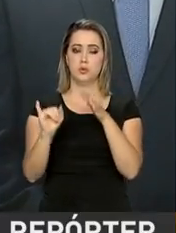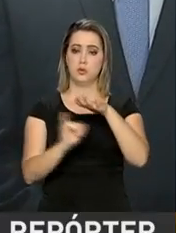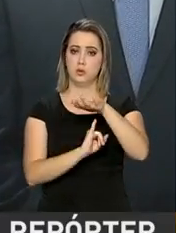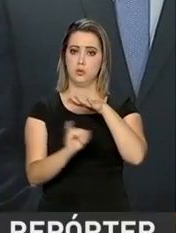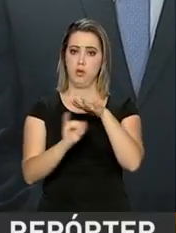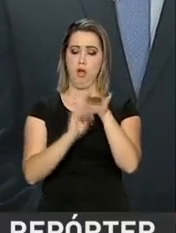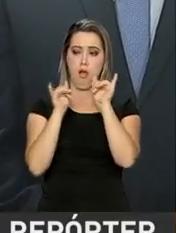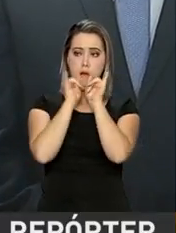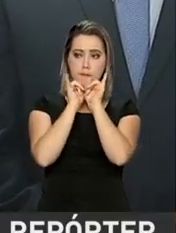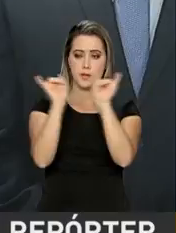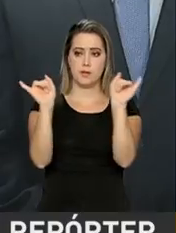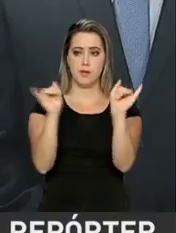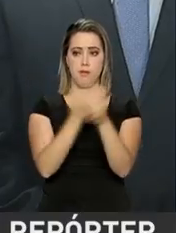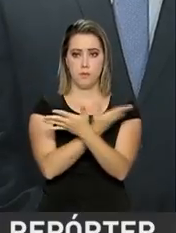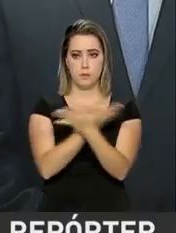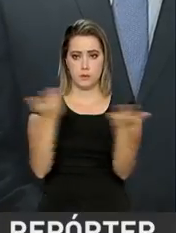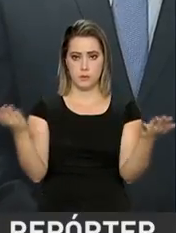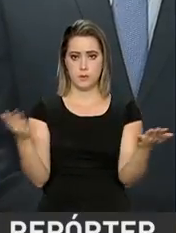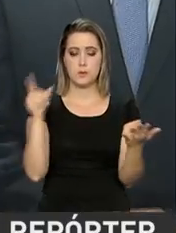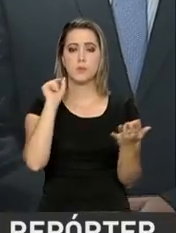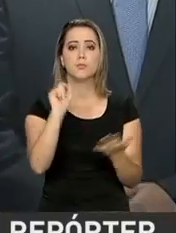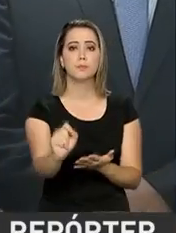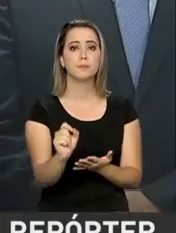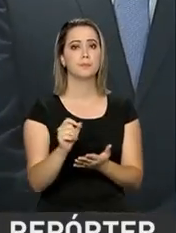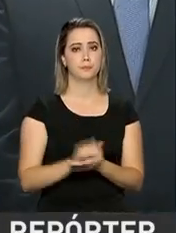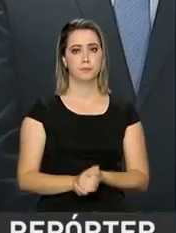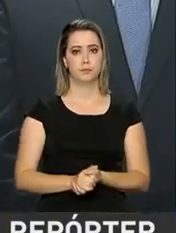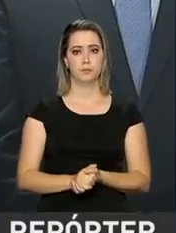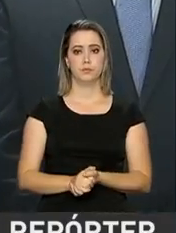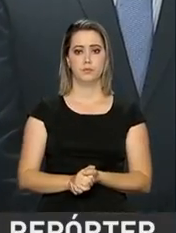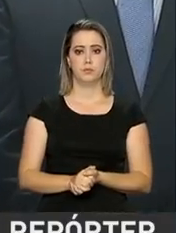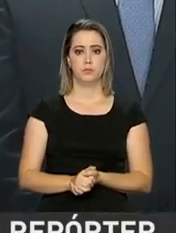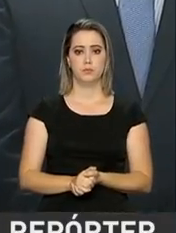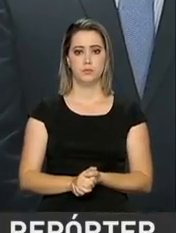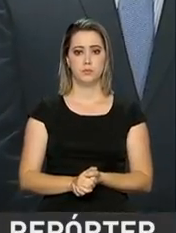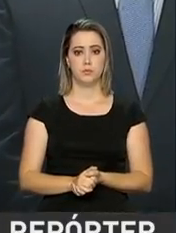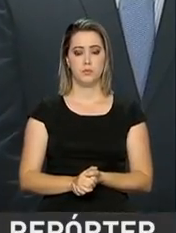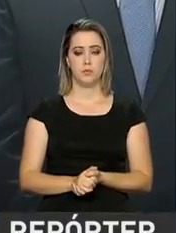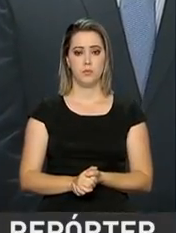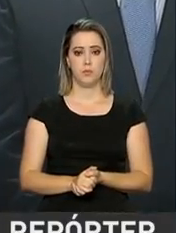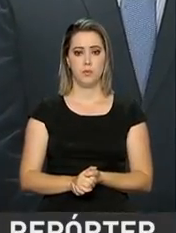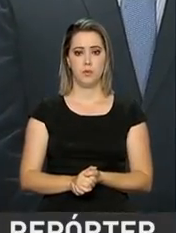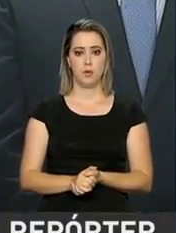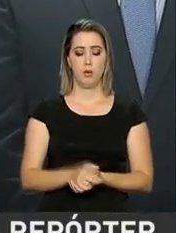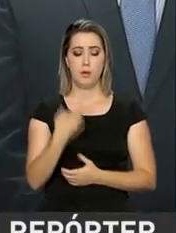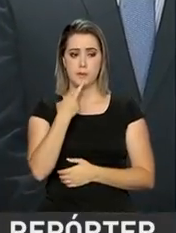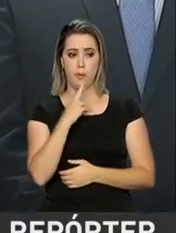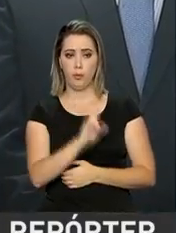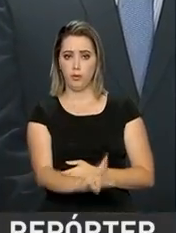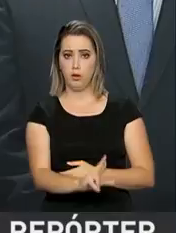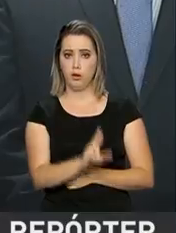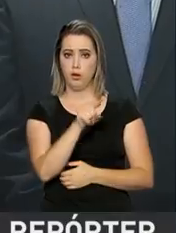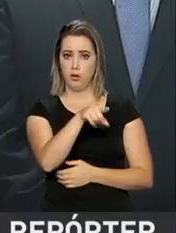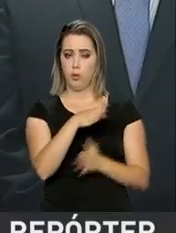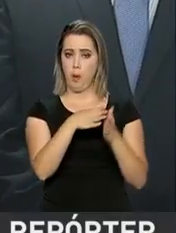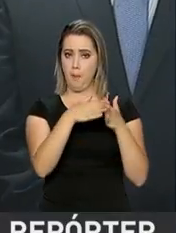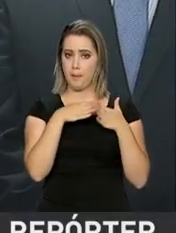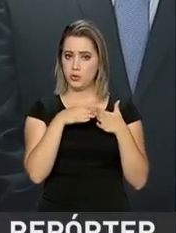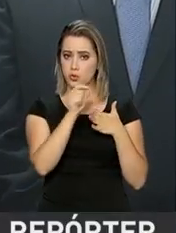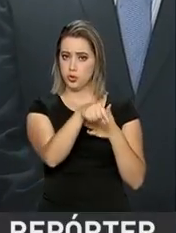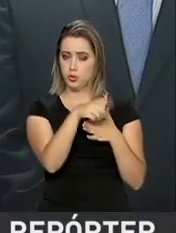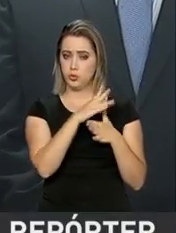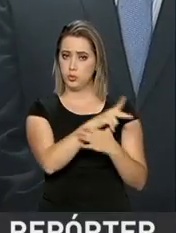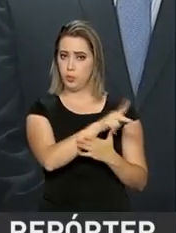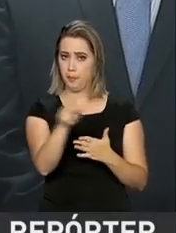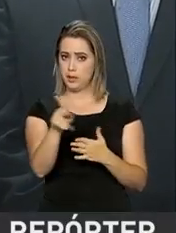comunicar os senhores em atendendo à solicitação do presidente da